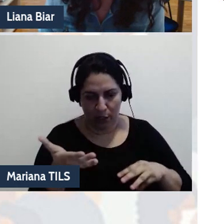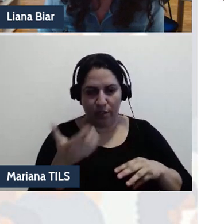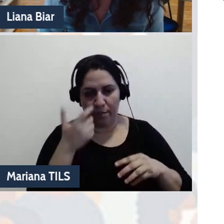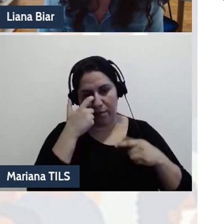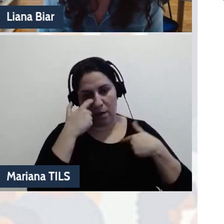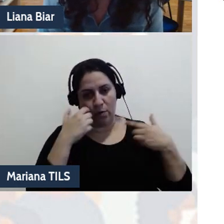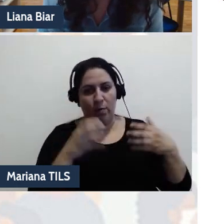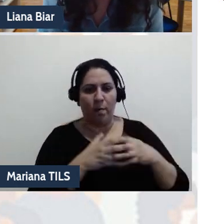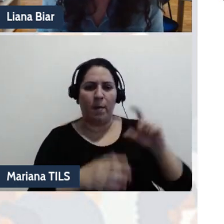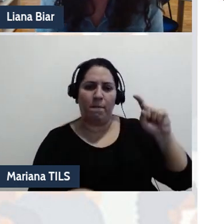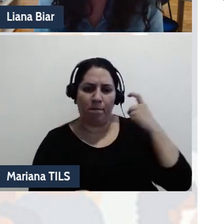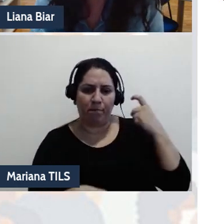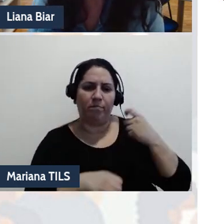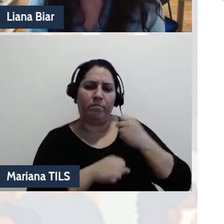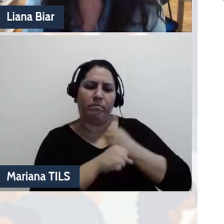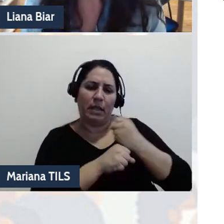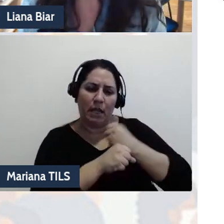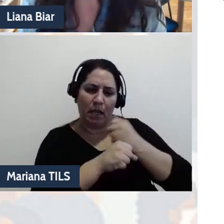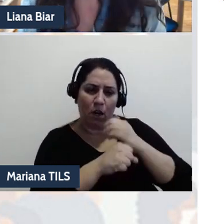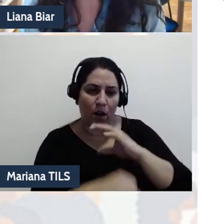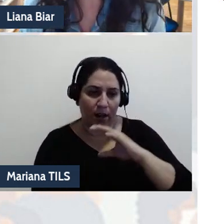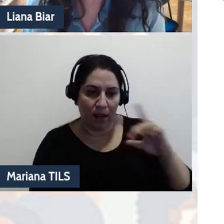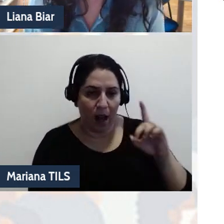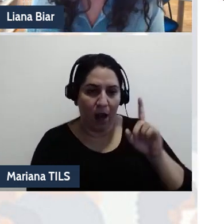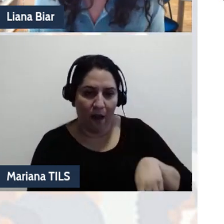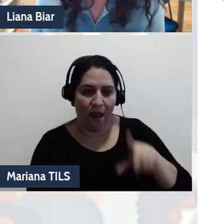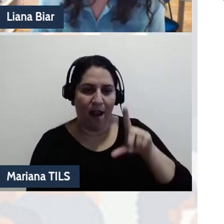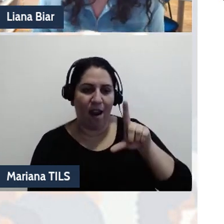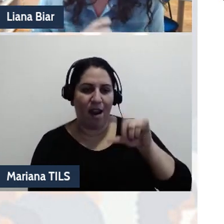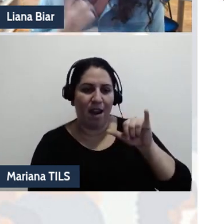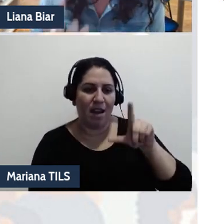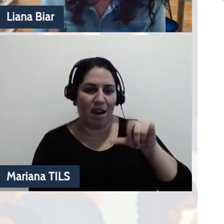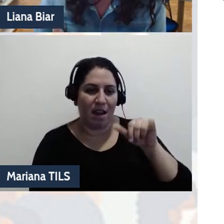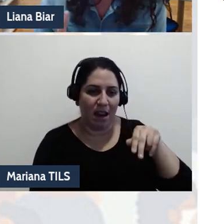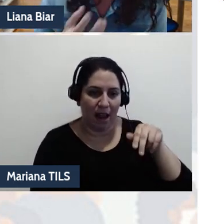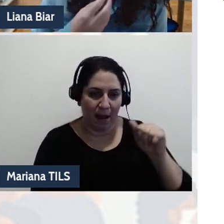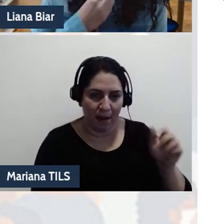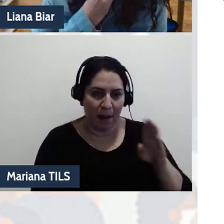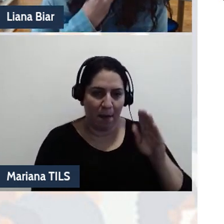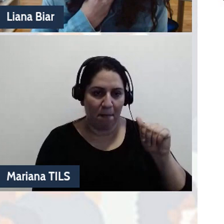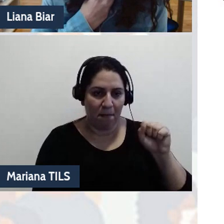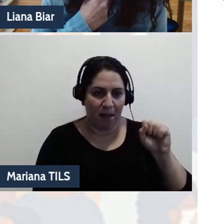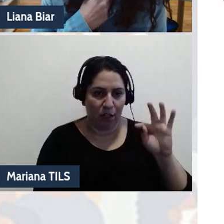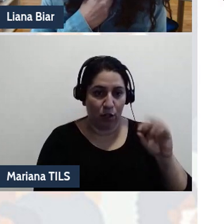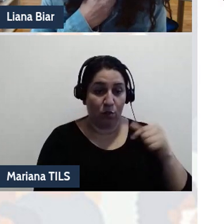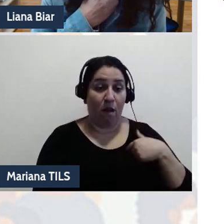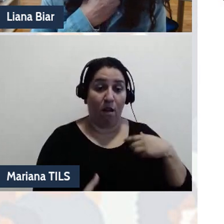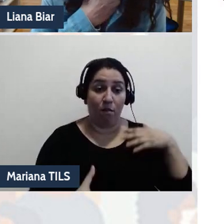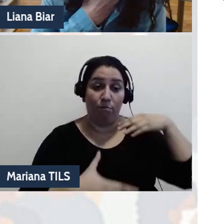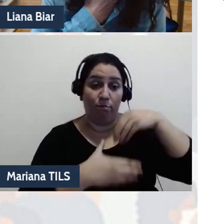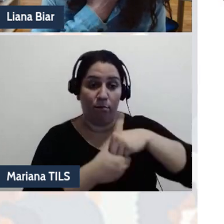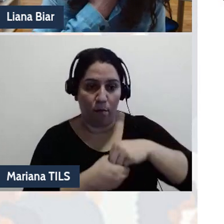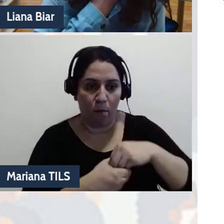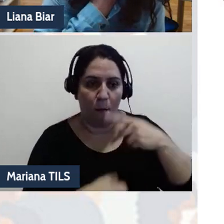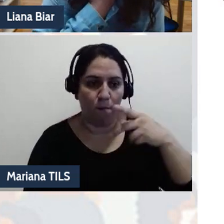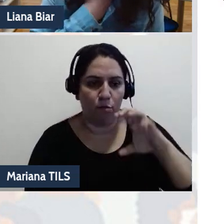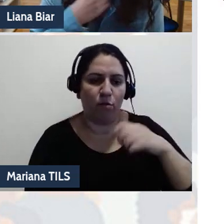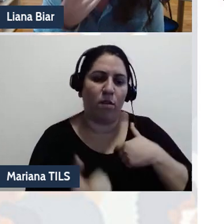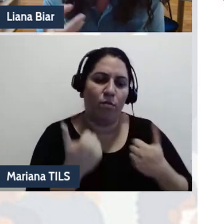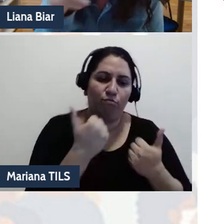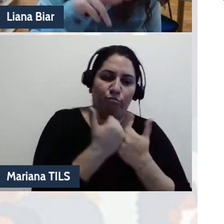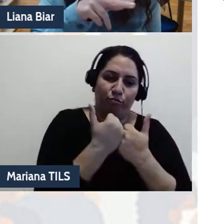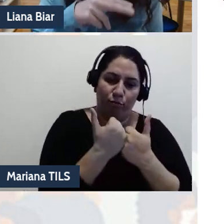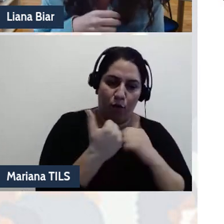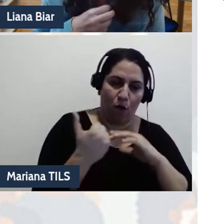coordenado pela professora Liliana Bastos. Quando eu entrei para a PUC, eu passei a ser co-coordenadora junto com